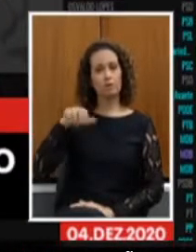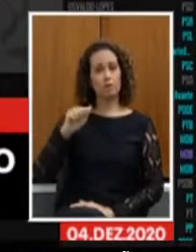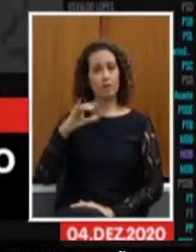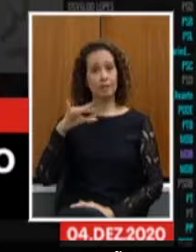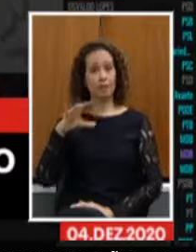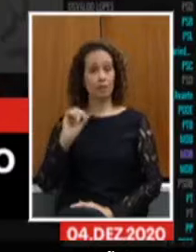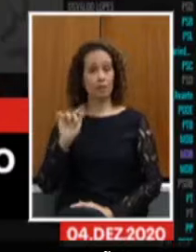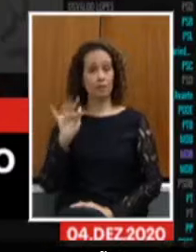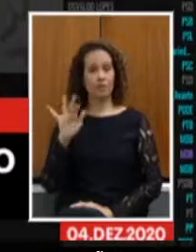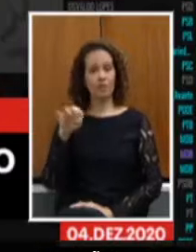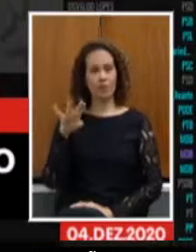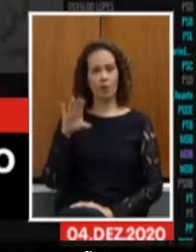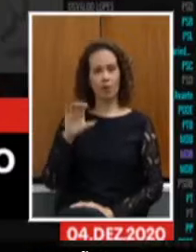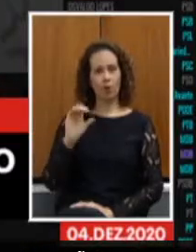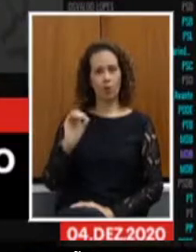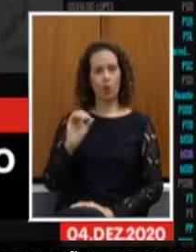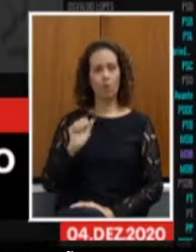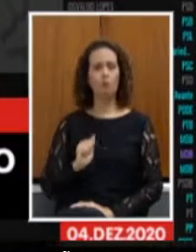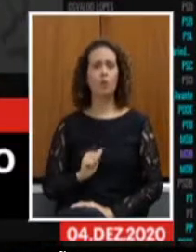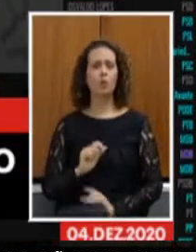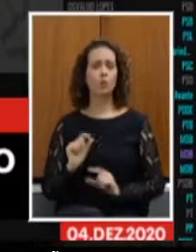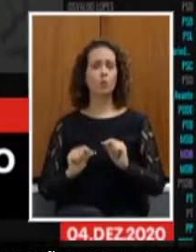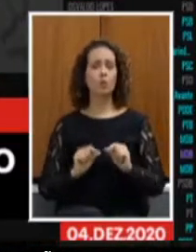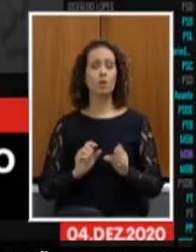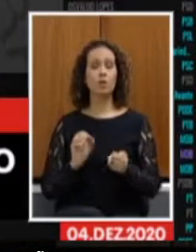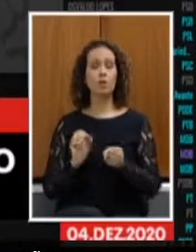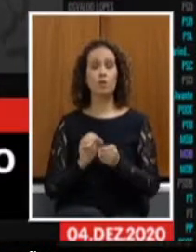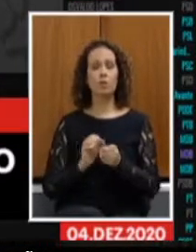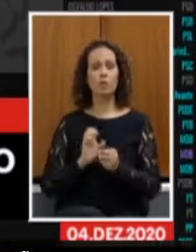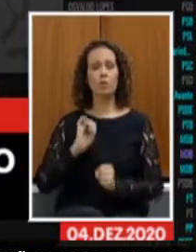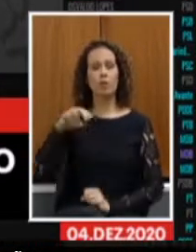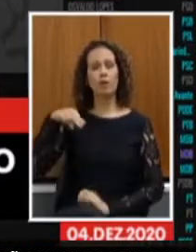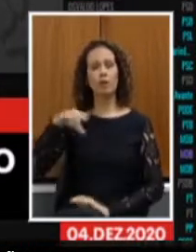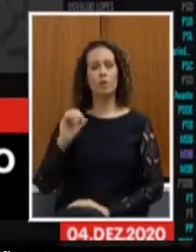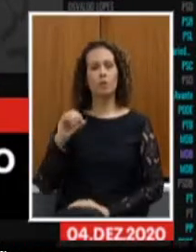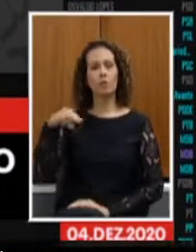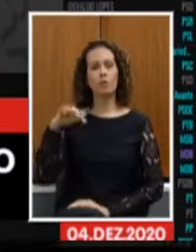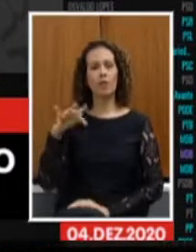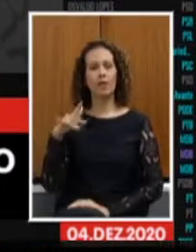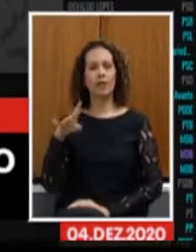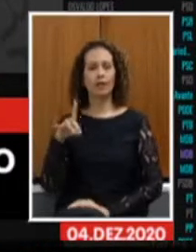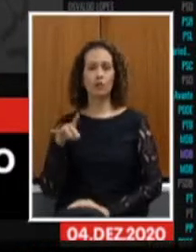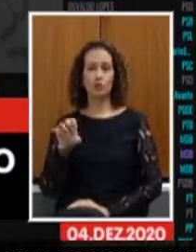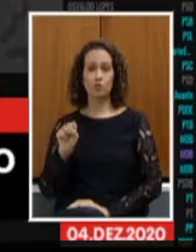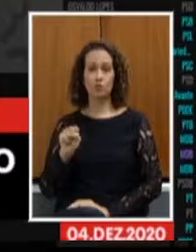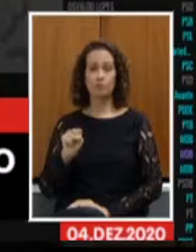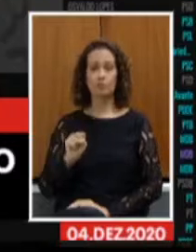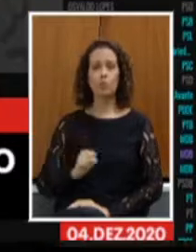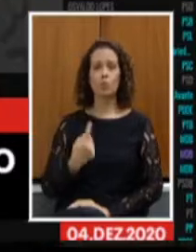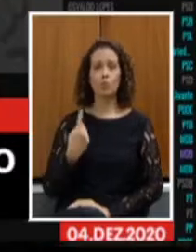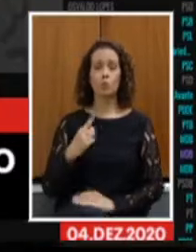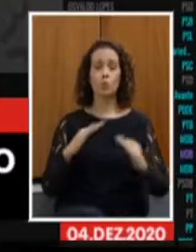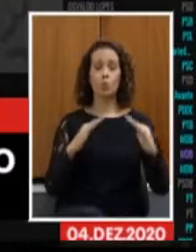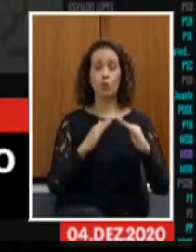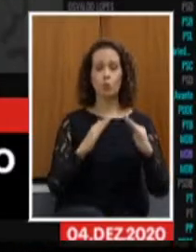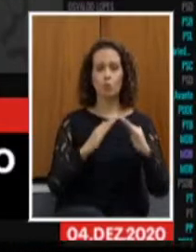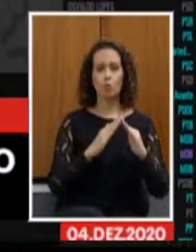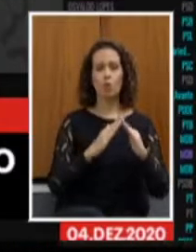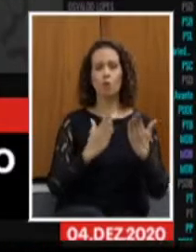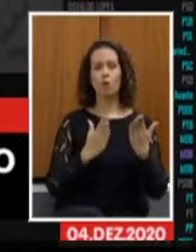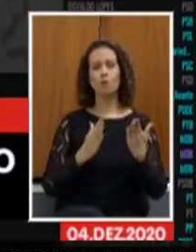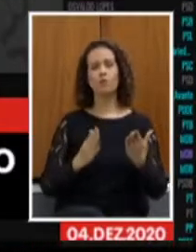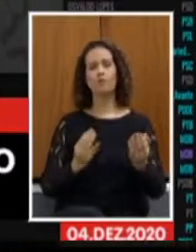Inácio Franco para fazer reverter ao município de Inconfidentes um imóvel situado no município então de